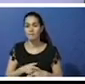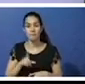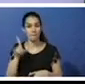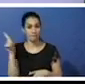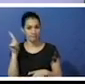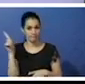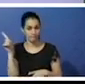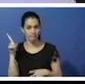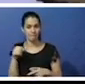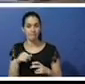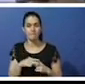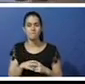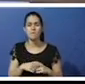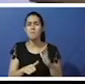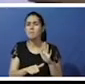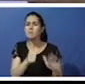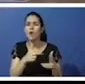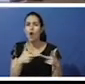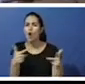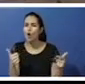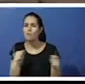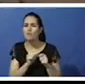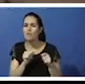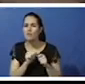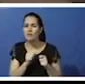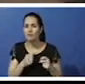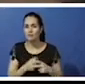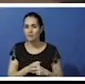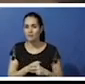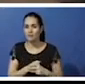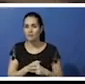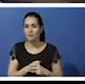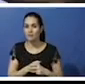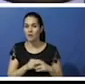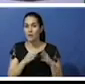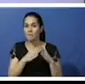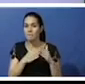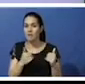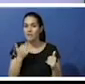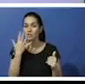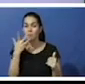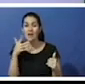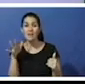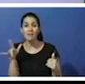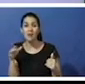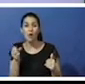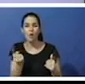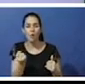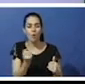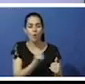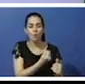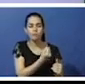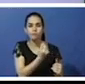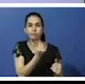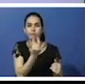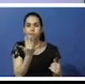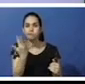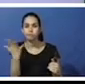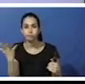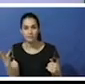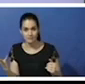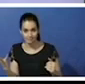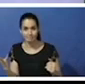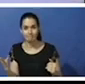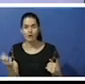aqui, primeira coisa que nós vamos pedir, pede para a criança contar todas as sementes,